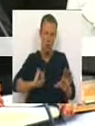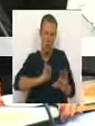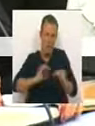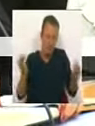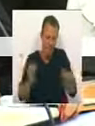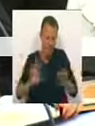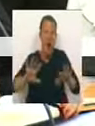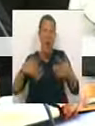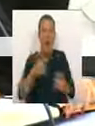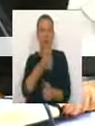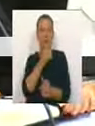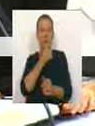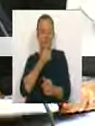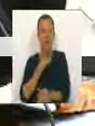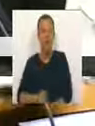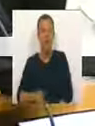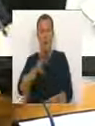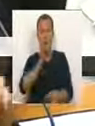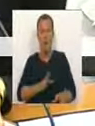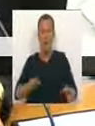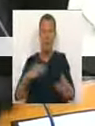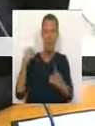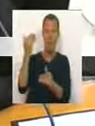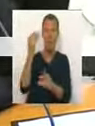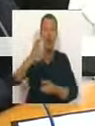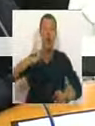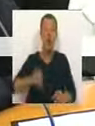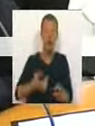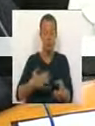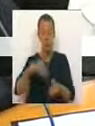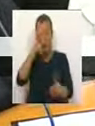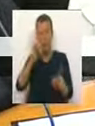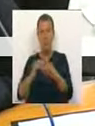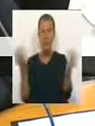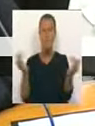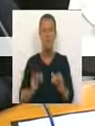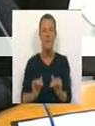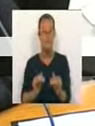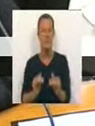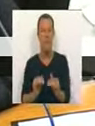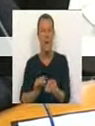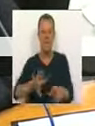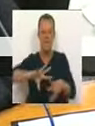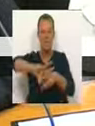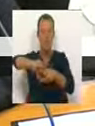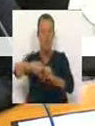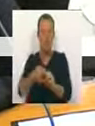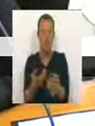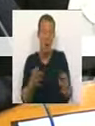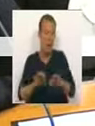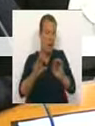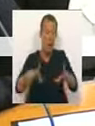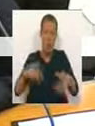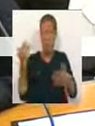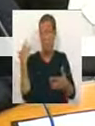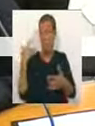Sr. Ministro, quais as medidas a implementar para futuro, no sentido de minimizarmos estes atos de vandalismo, como o que